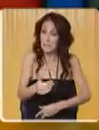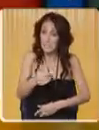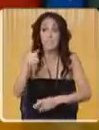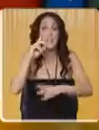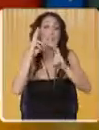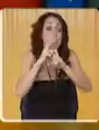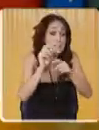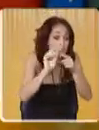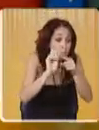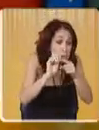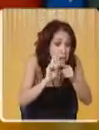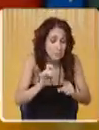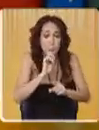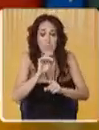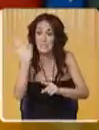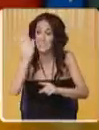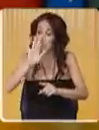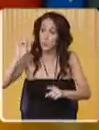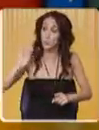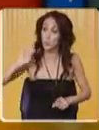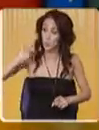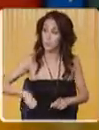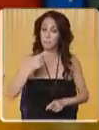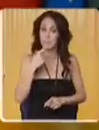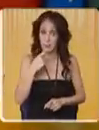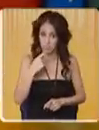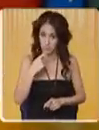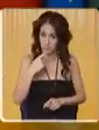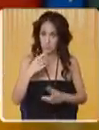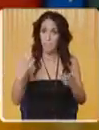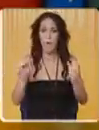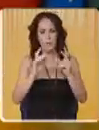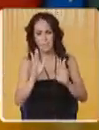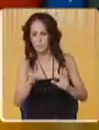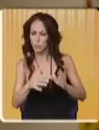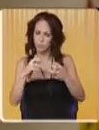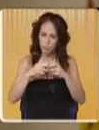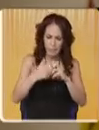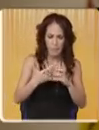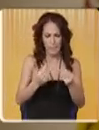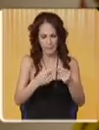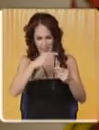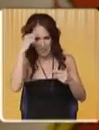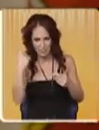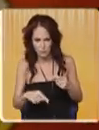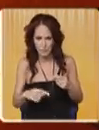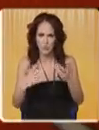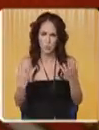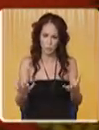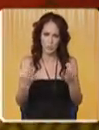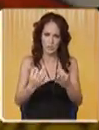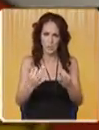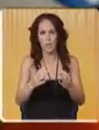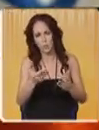perícias e se o juiz entender que a complexidade é maior do que aquela